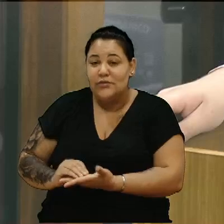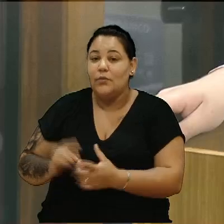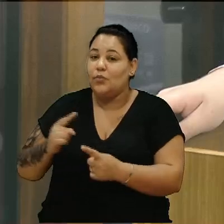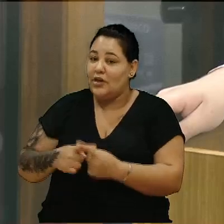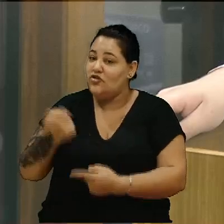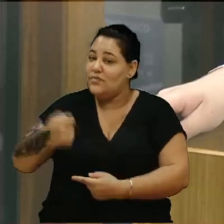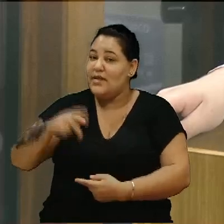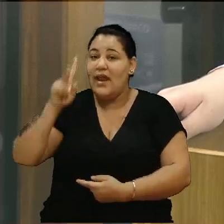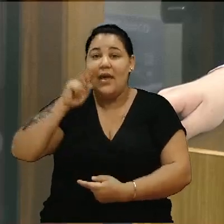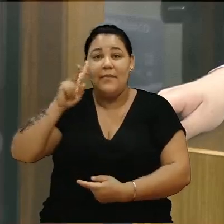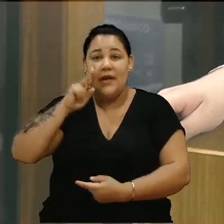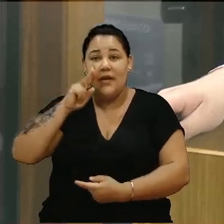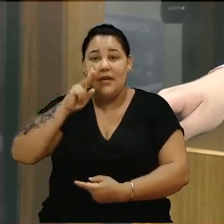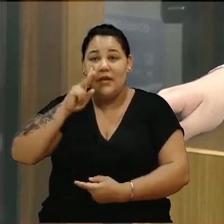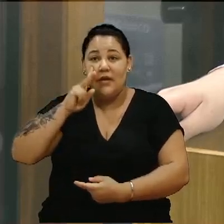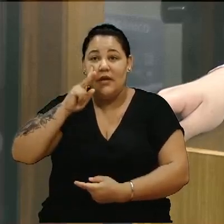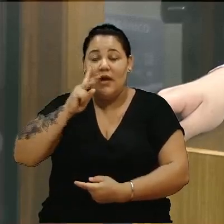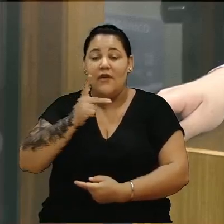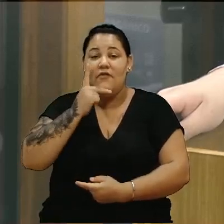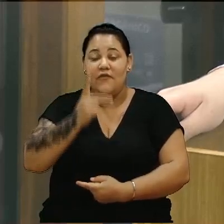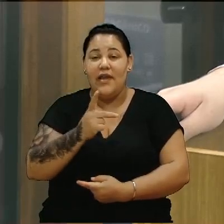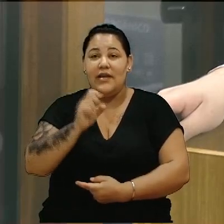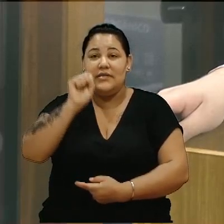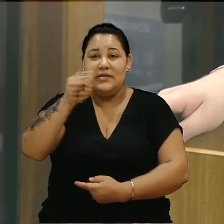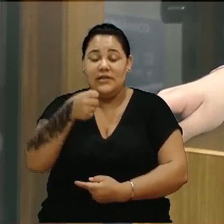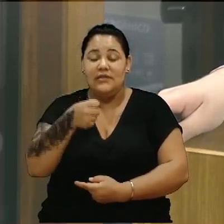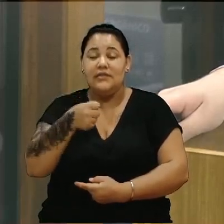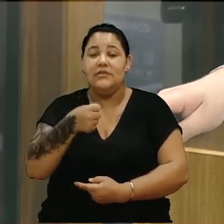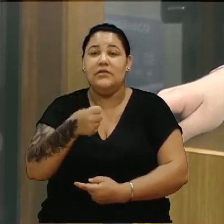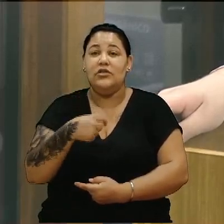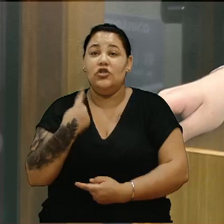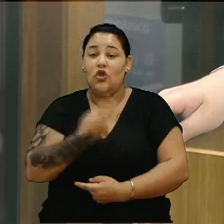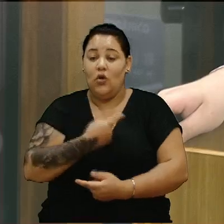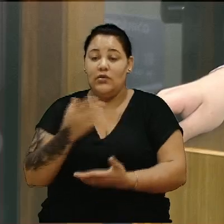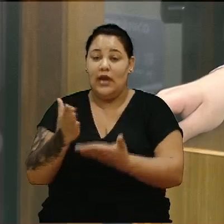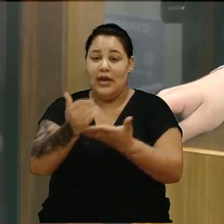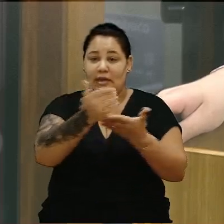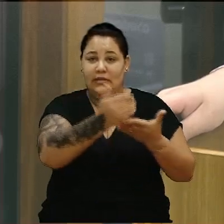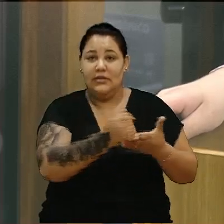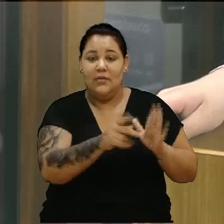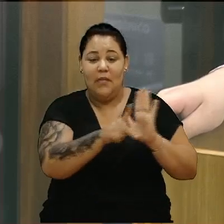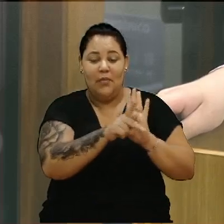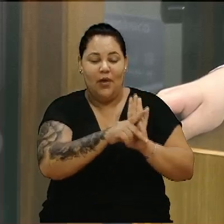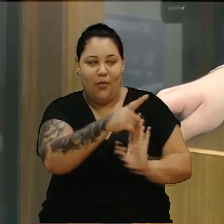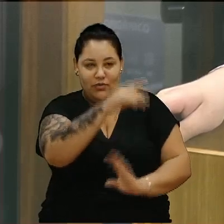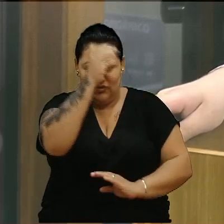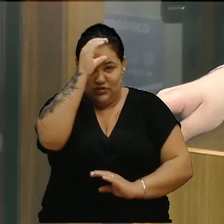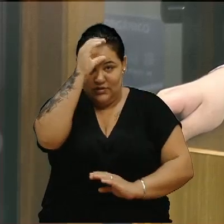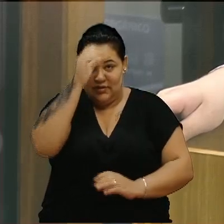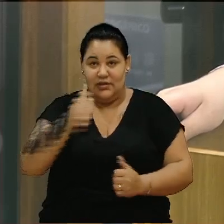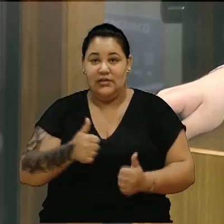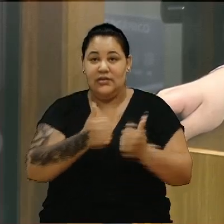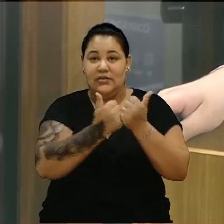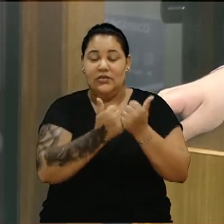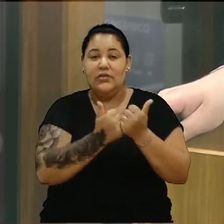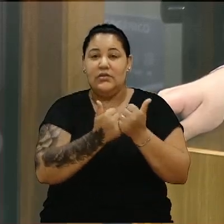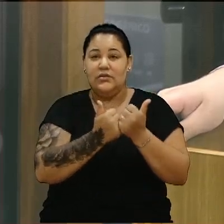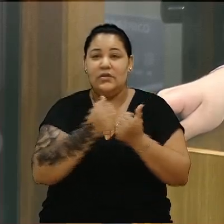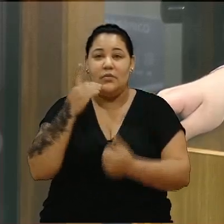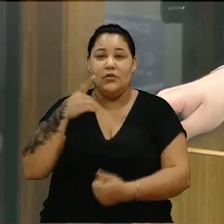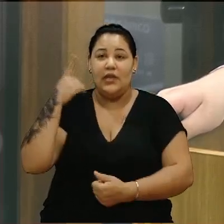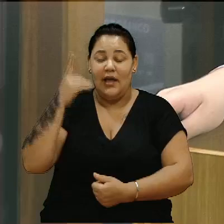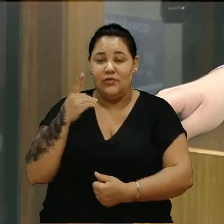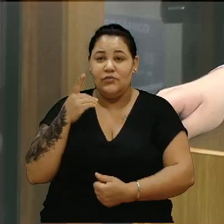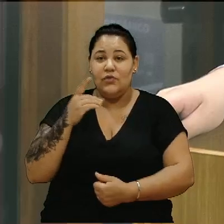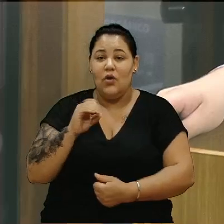lembrar. Agora eu vou falar com muita propriedade disso, nós arrecadamos, inclusive está aqui a minha própria tia, assessora do deputado federal Osmar Terra, que liderou